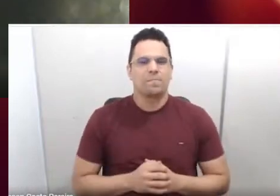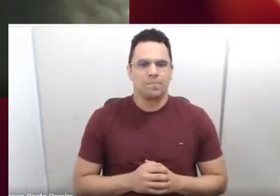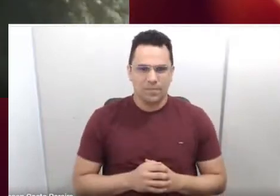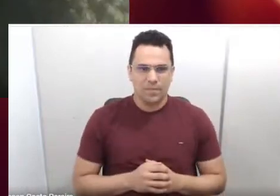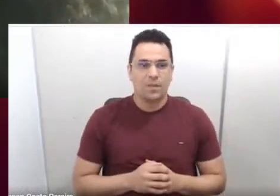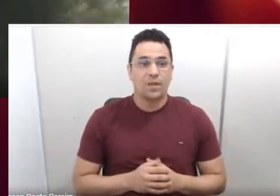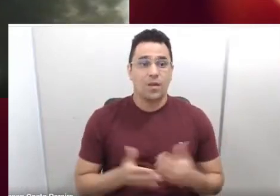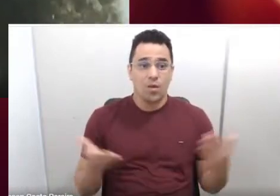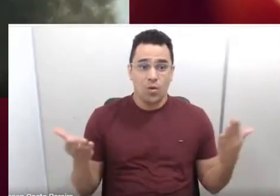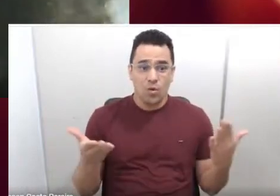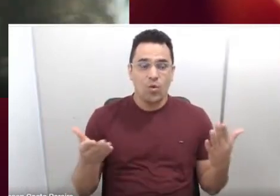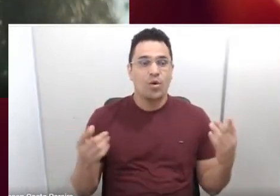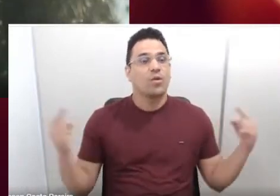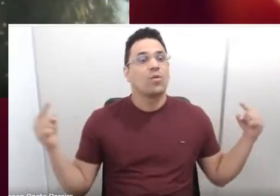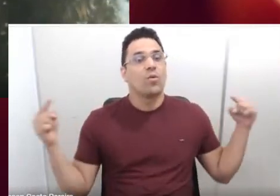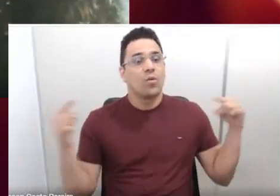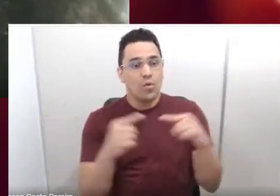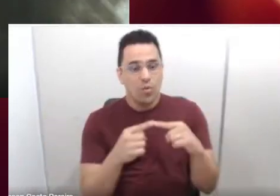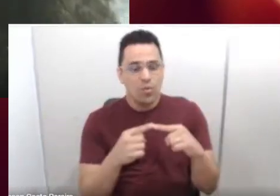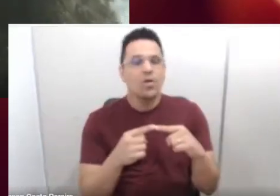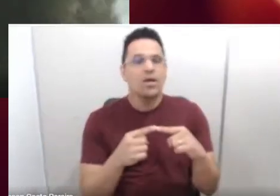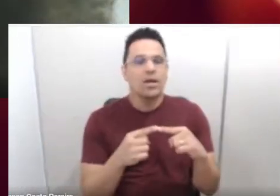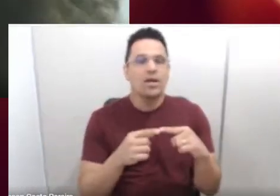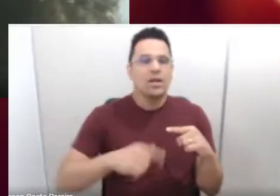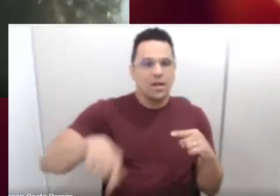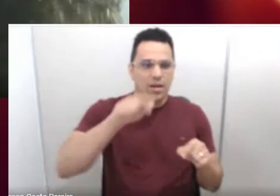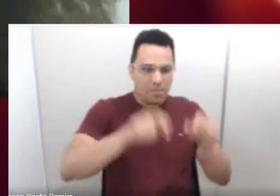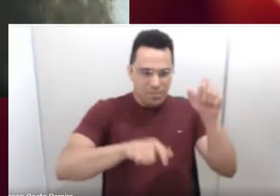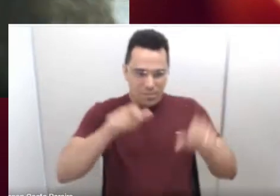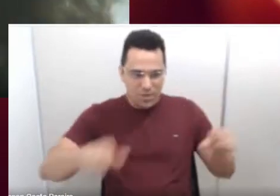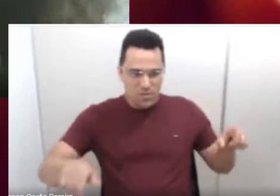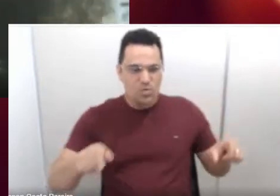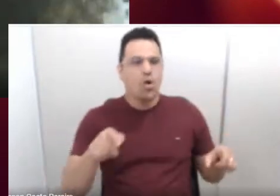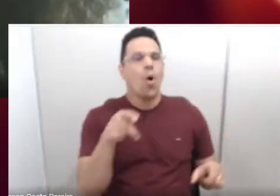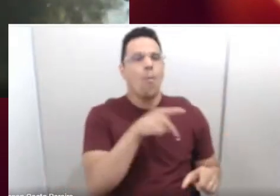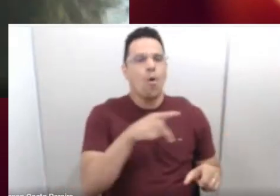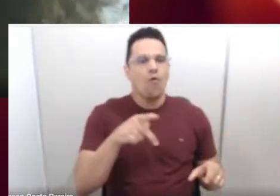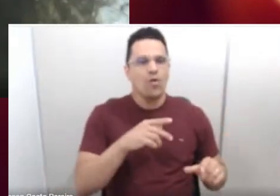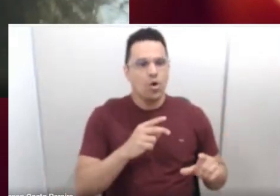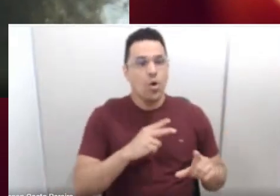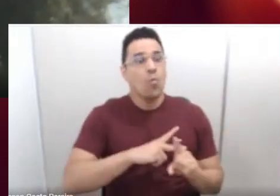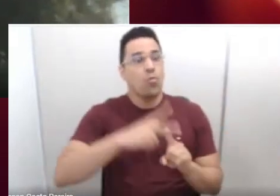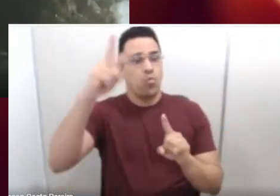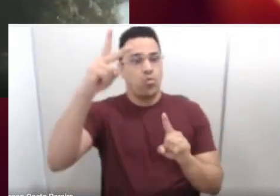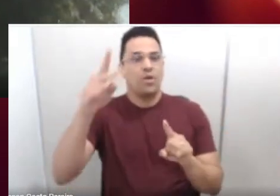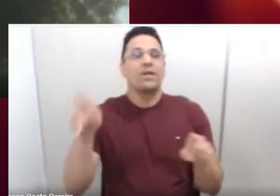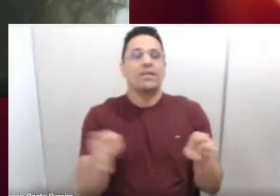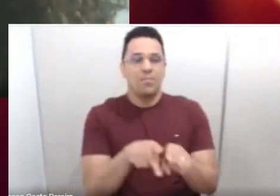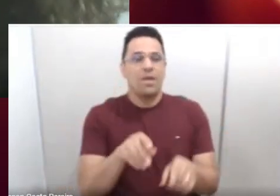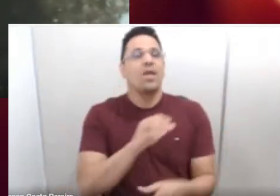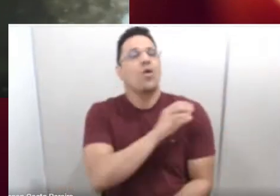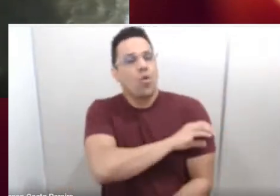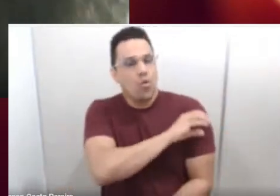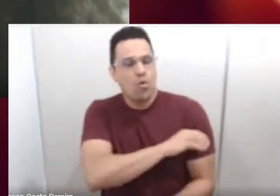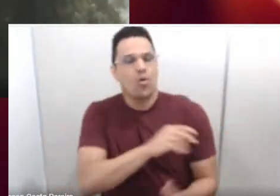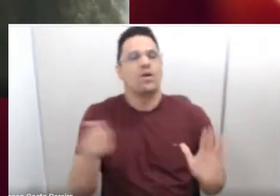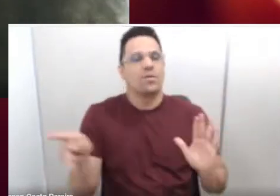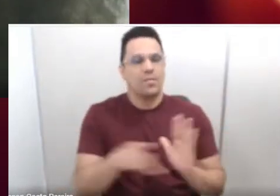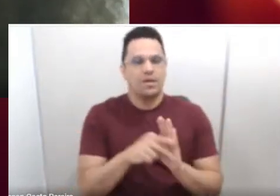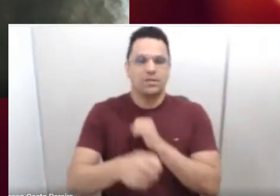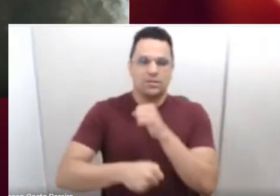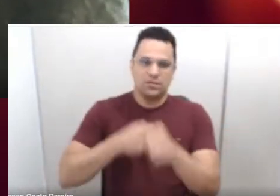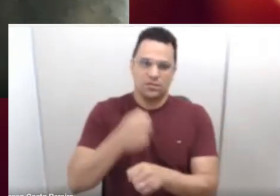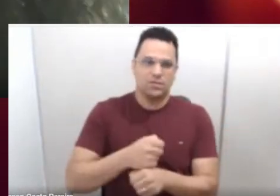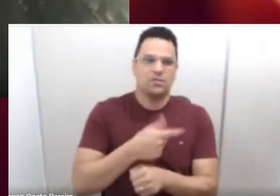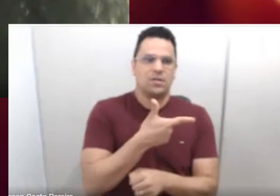nessa atividade que finaliza o programa de preparação para a carreira e as atividades da coordenação nesse ano de 2020.